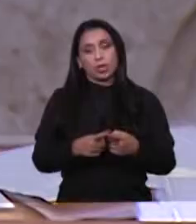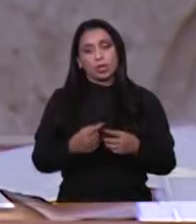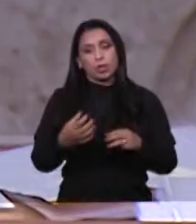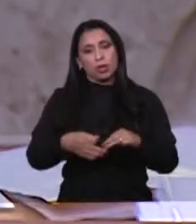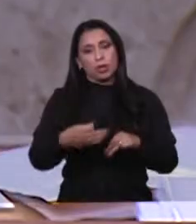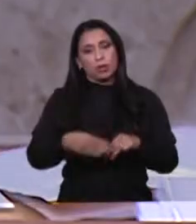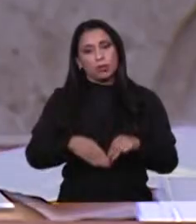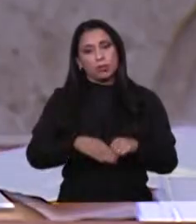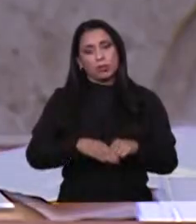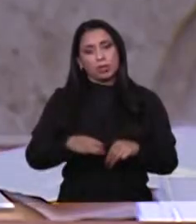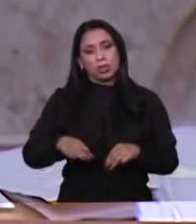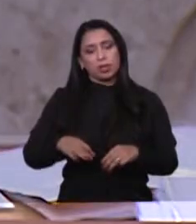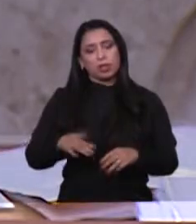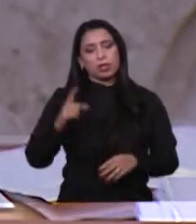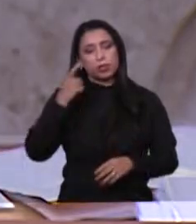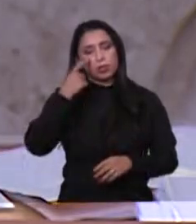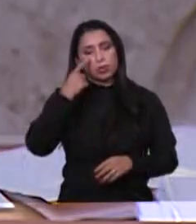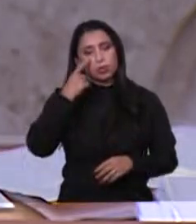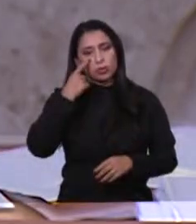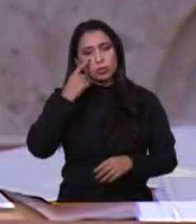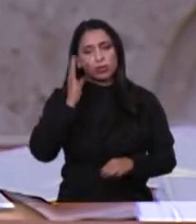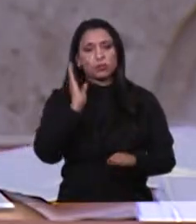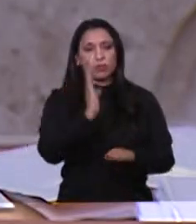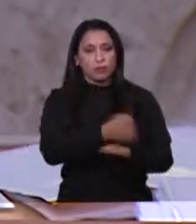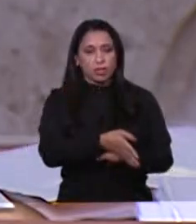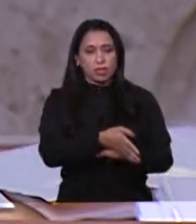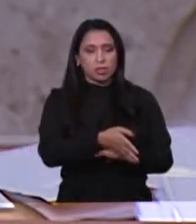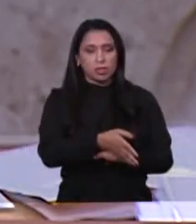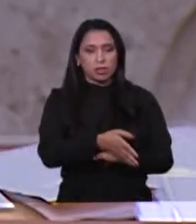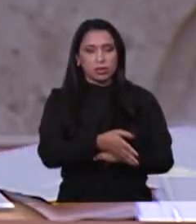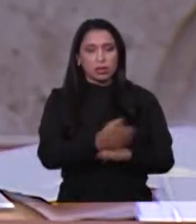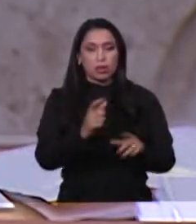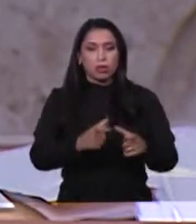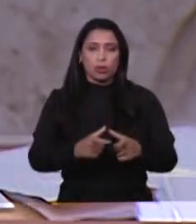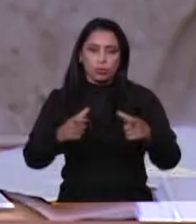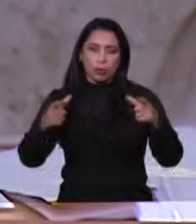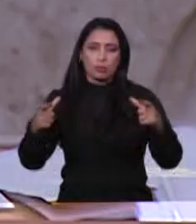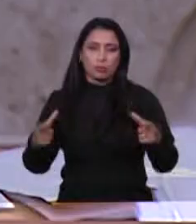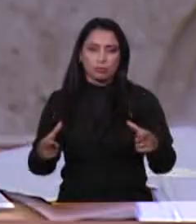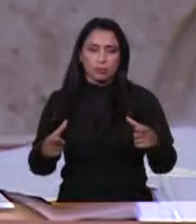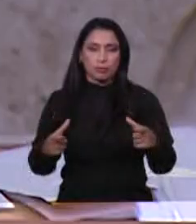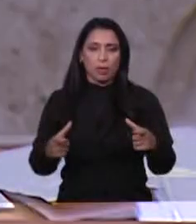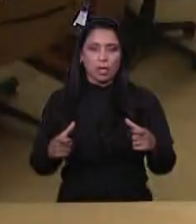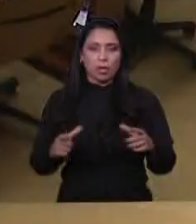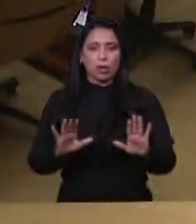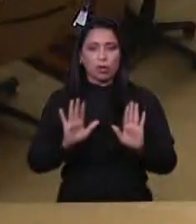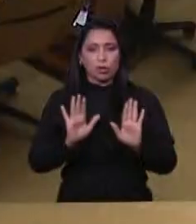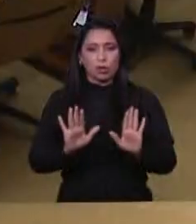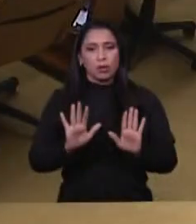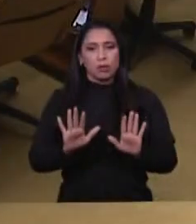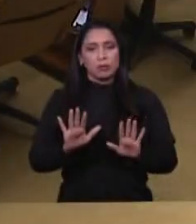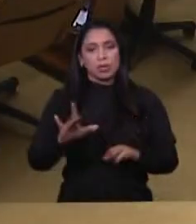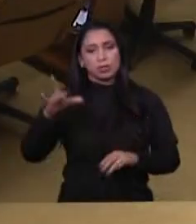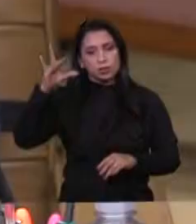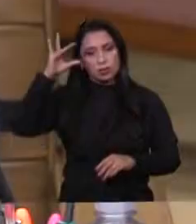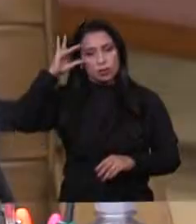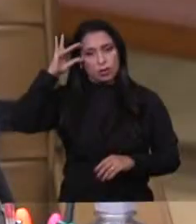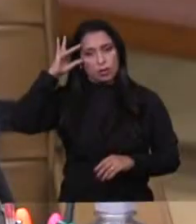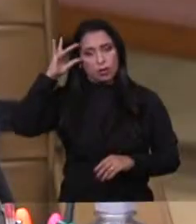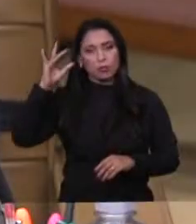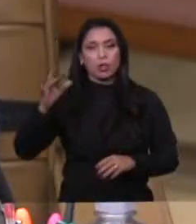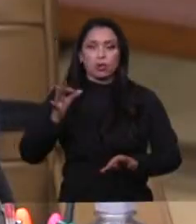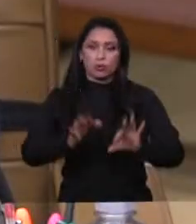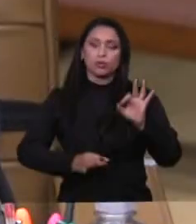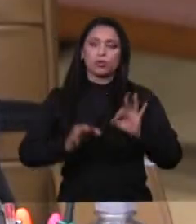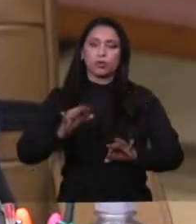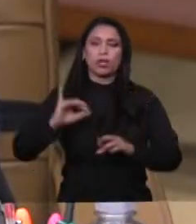Luiz Nunes Marques ficaram vencidos numa maior extensão. Independente, senhora presidente, como é um julgamento tão